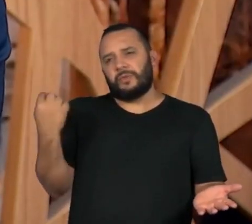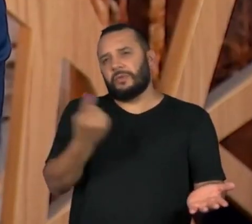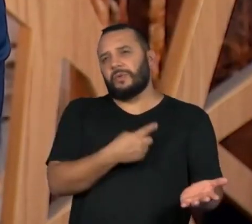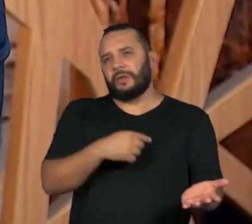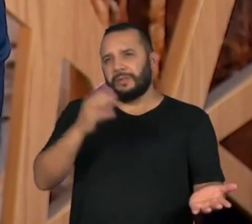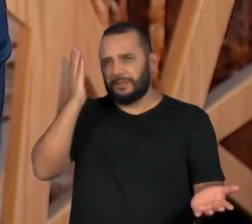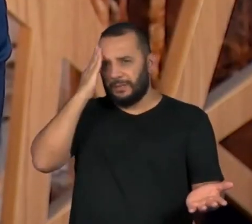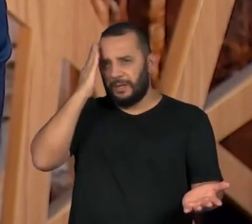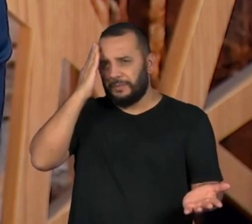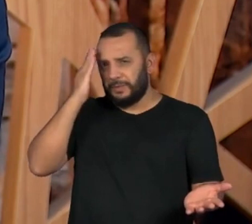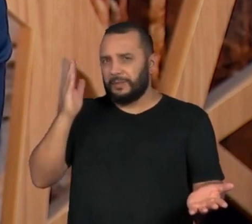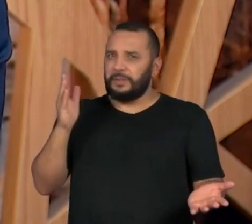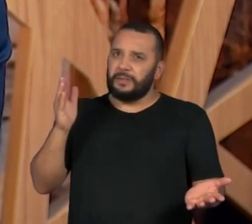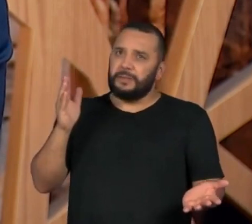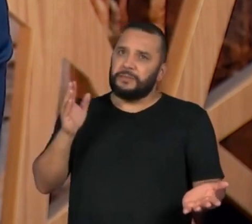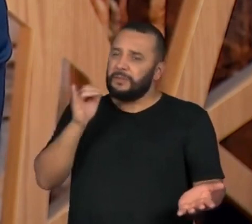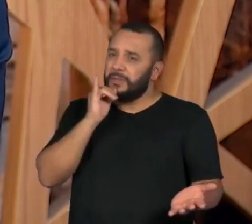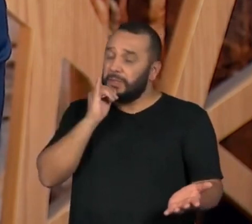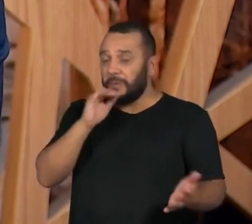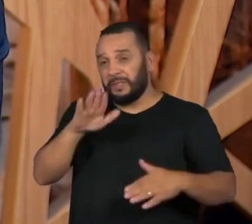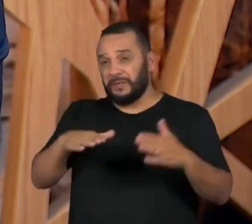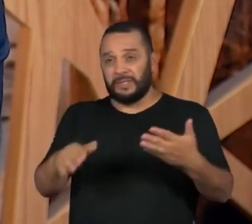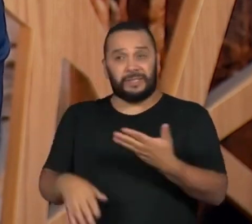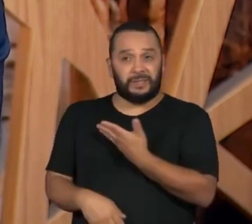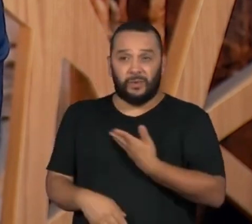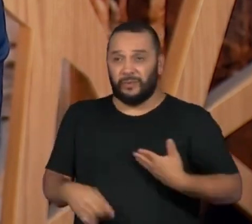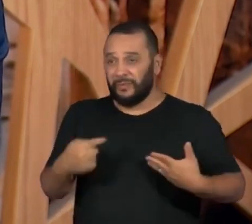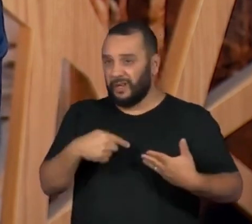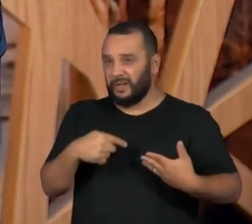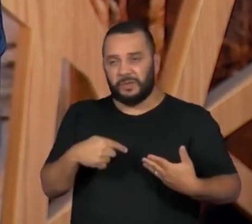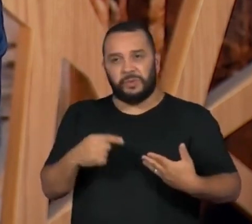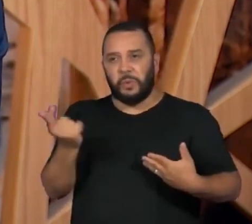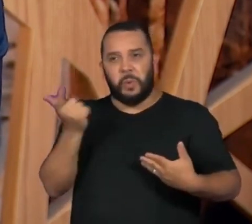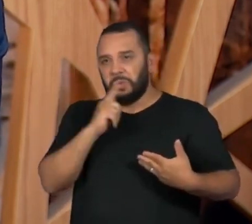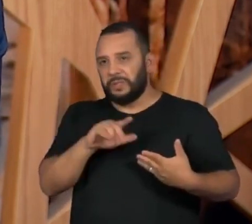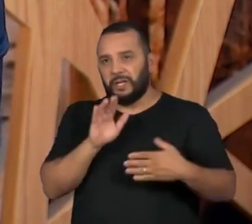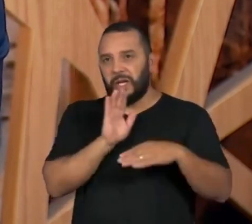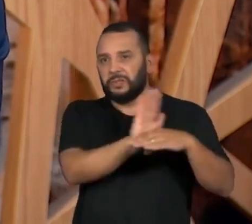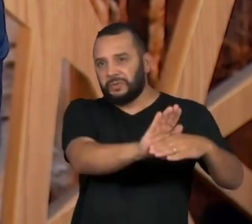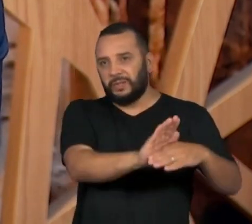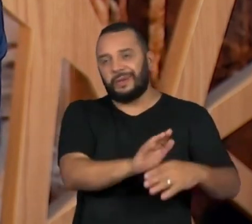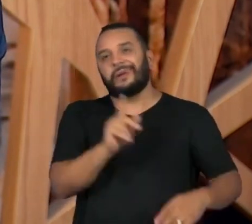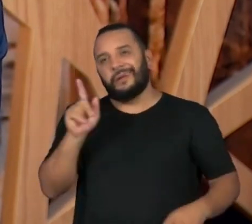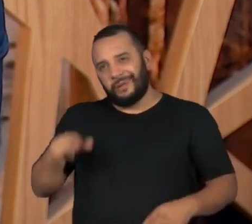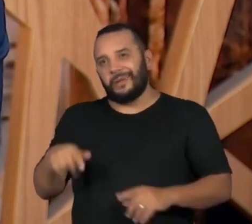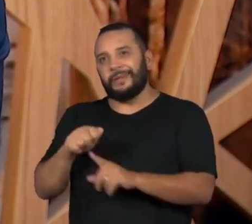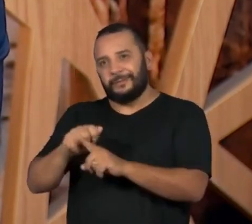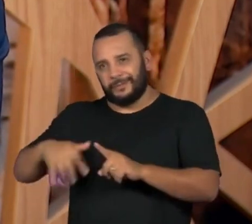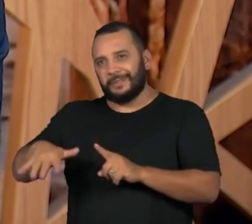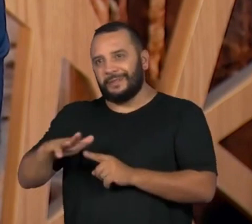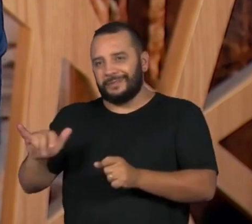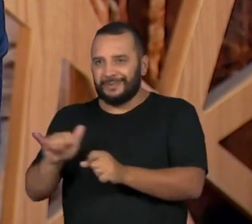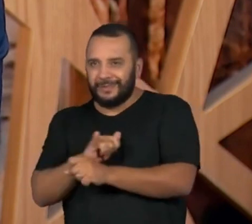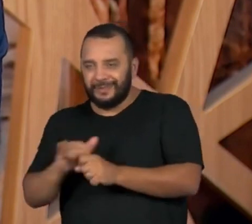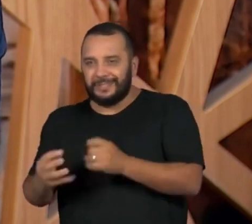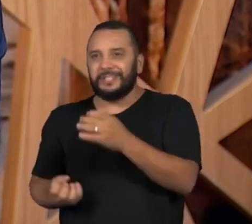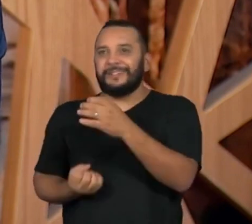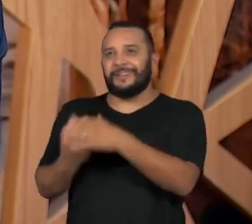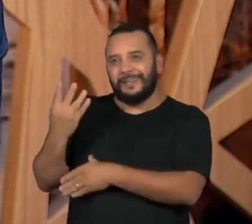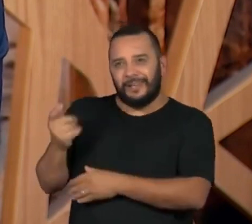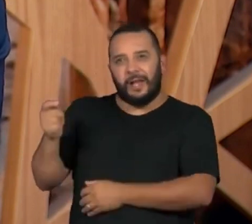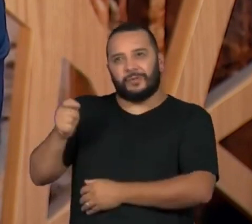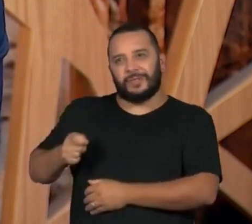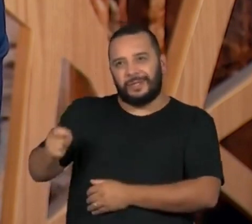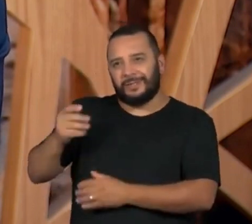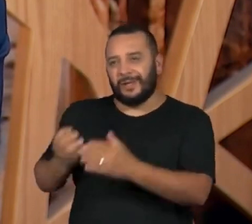as todas as vezes nos quais o estado não consegue atender uma necessidade é a sociedade civil que produz soluções